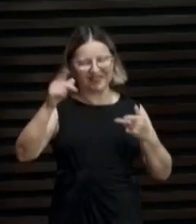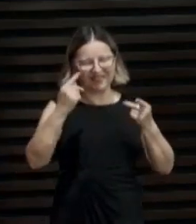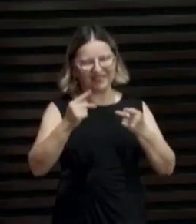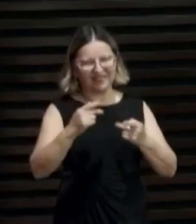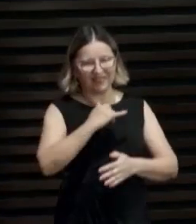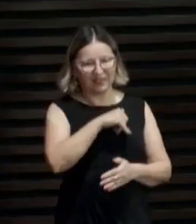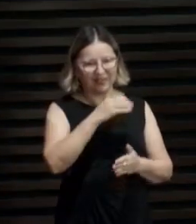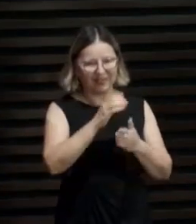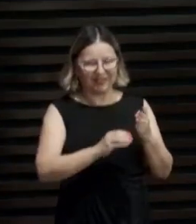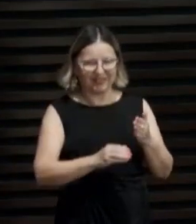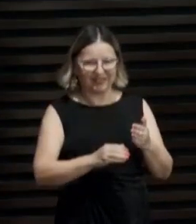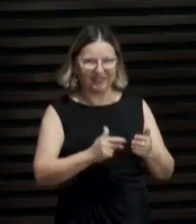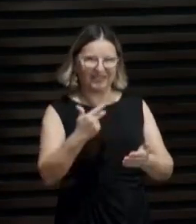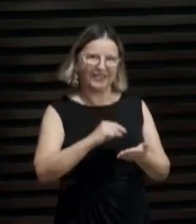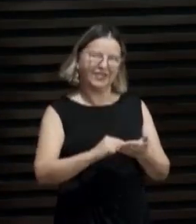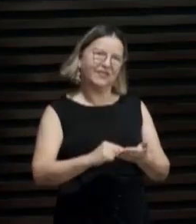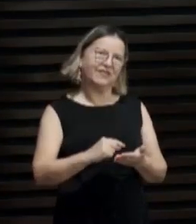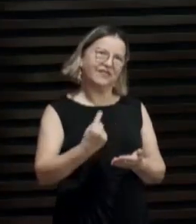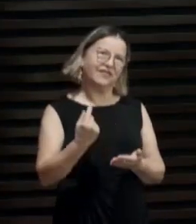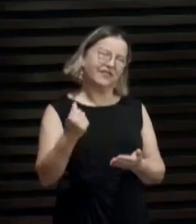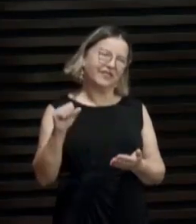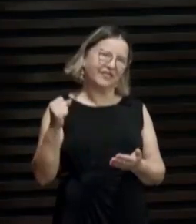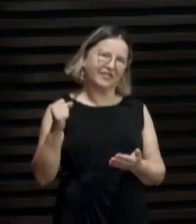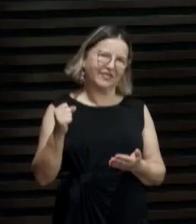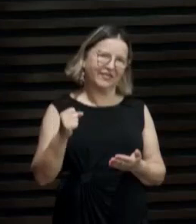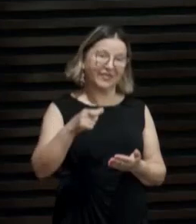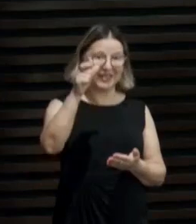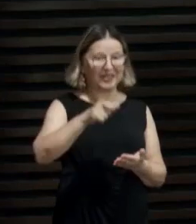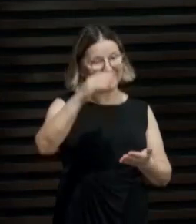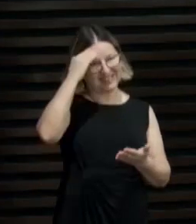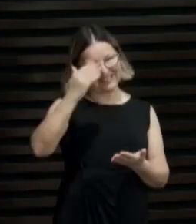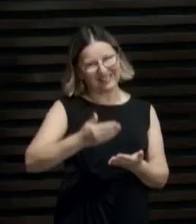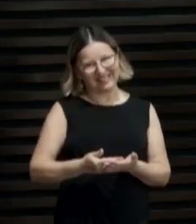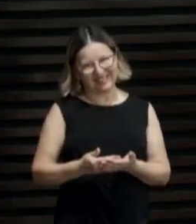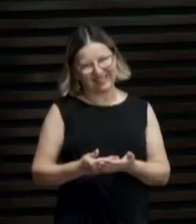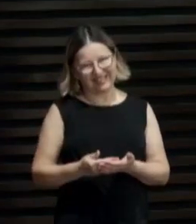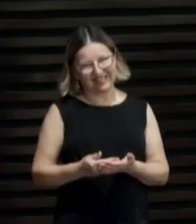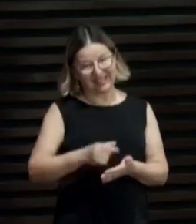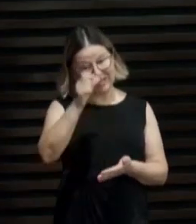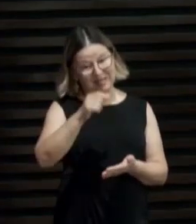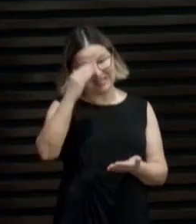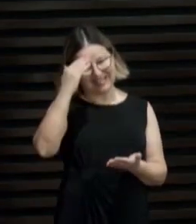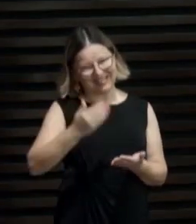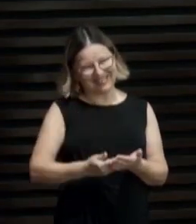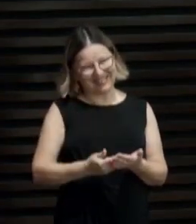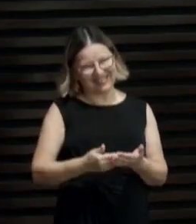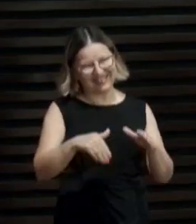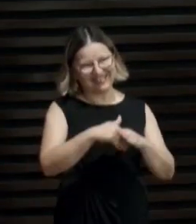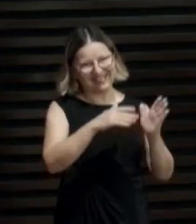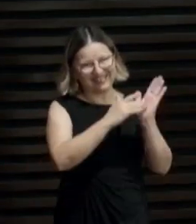capítulo 3, 18, que quem crê quem crer em